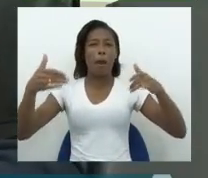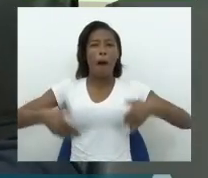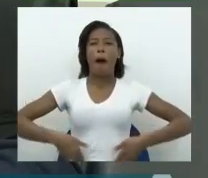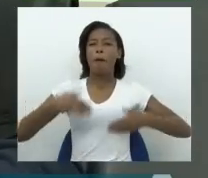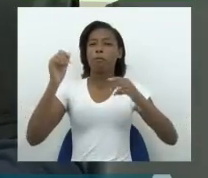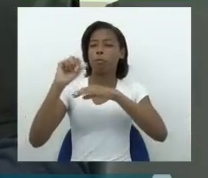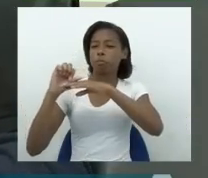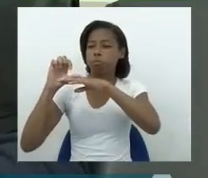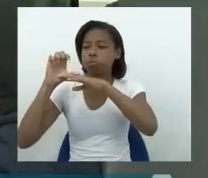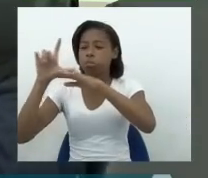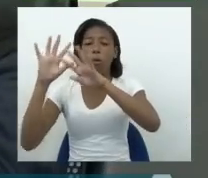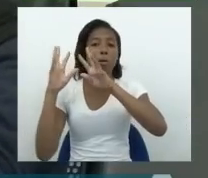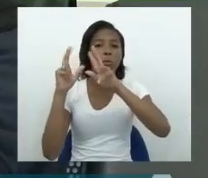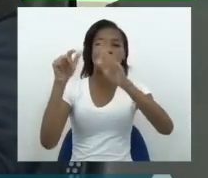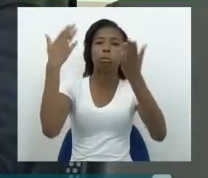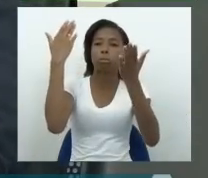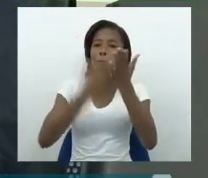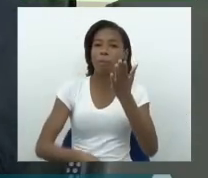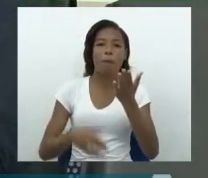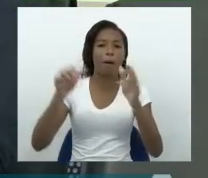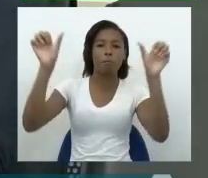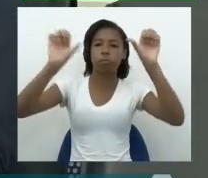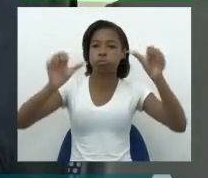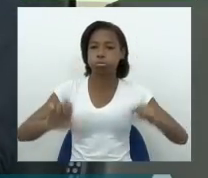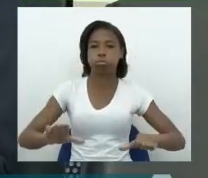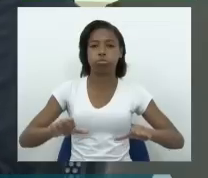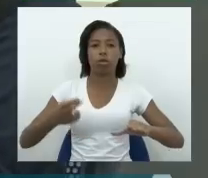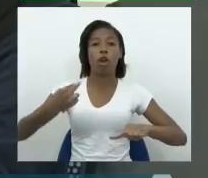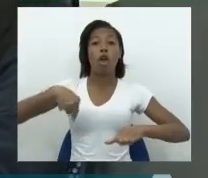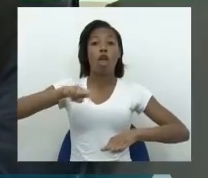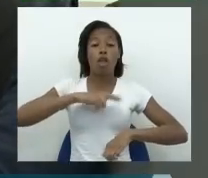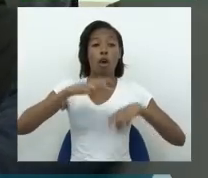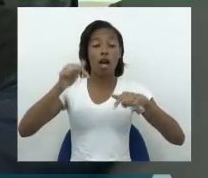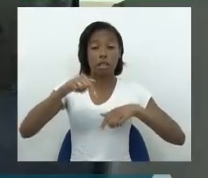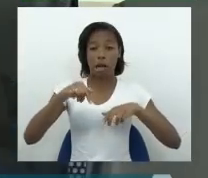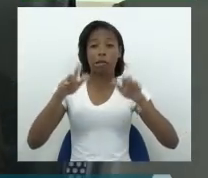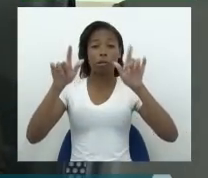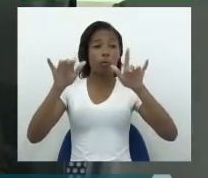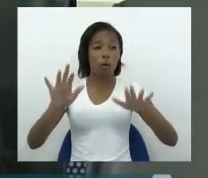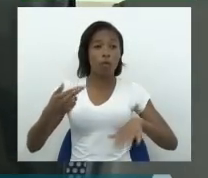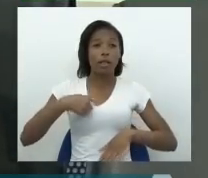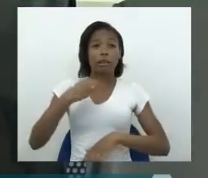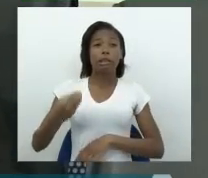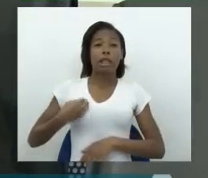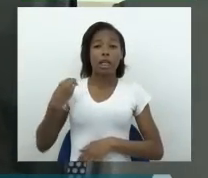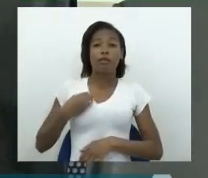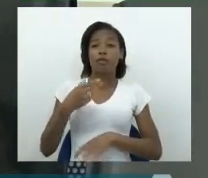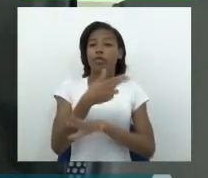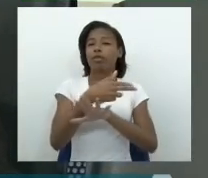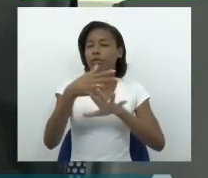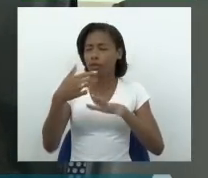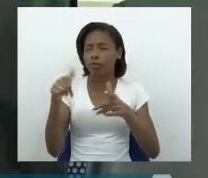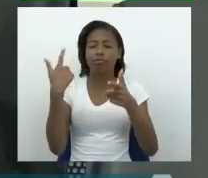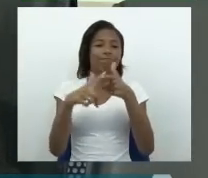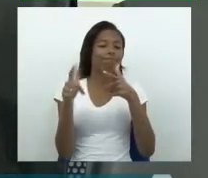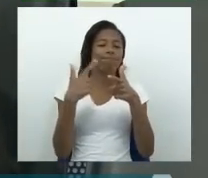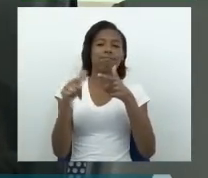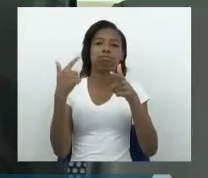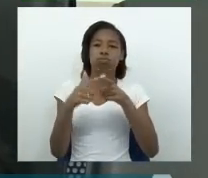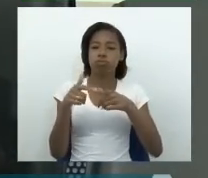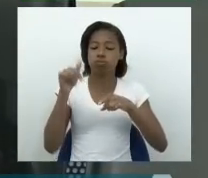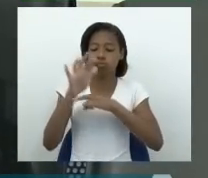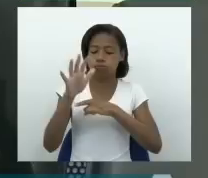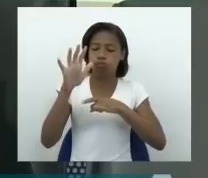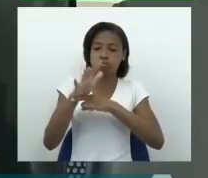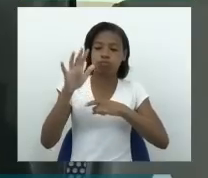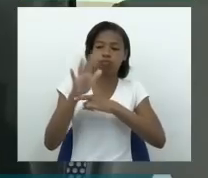aumenta. E nós, em Guarulhos, vamos ter que conviver com muitas restrições.